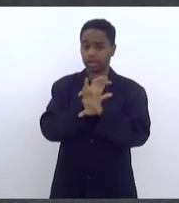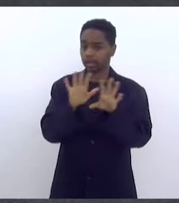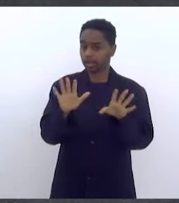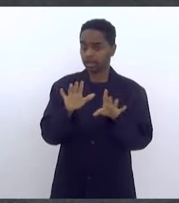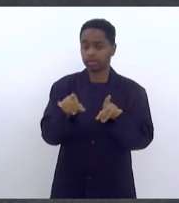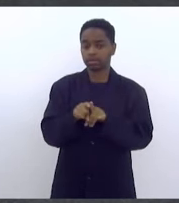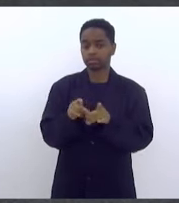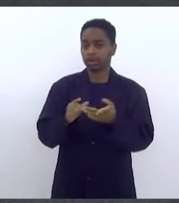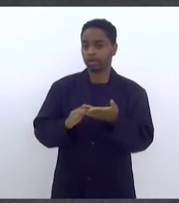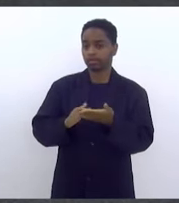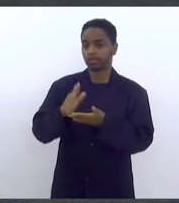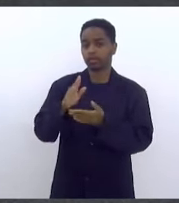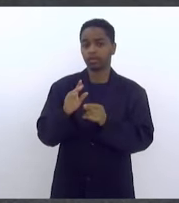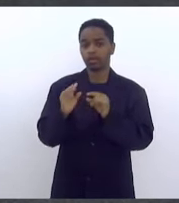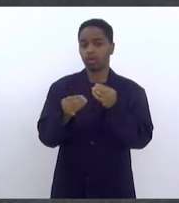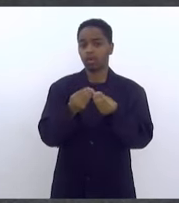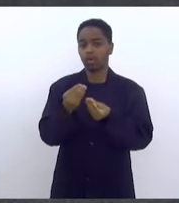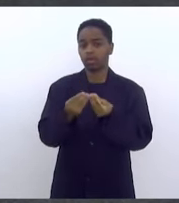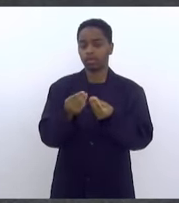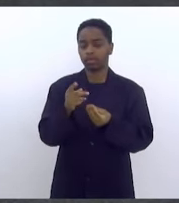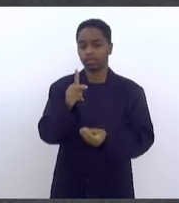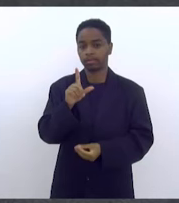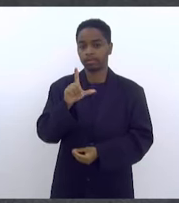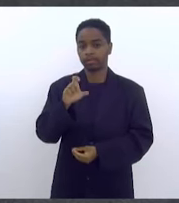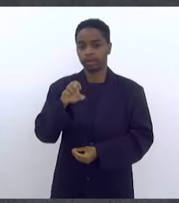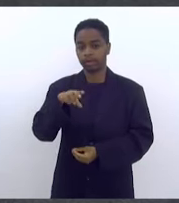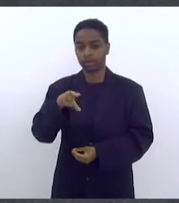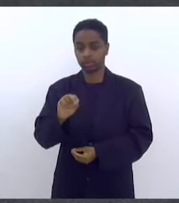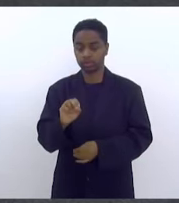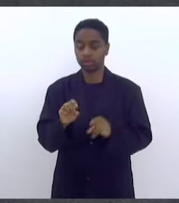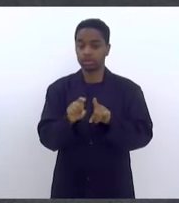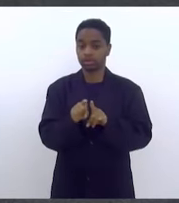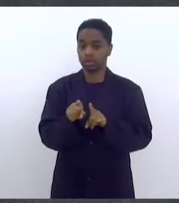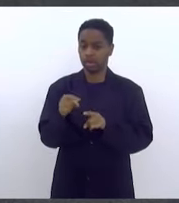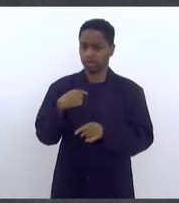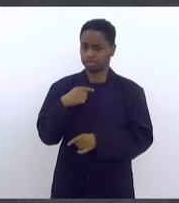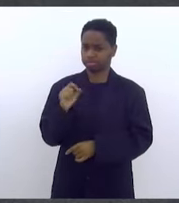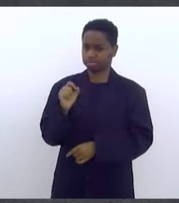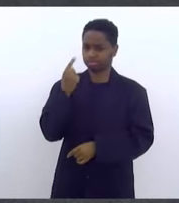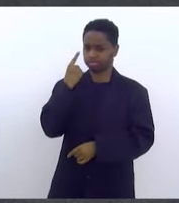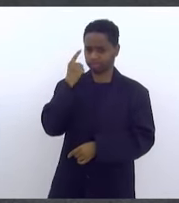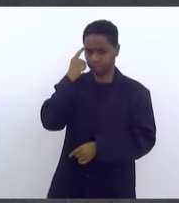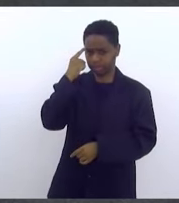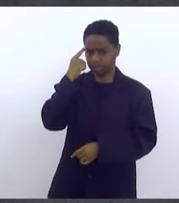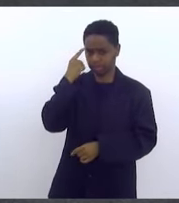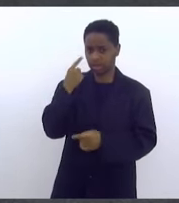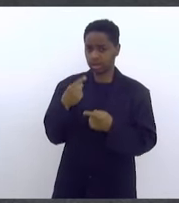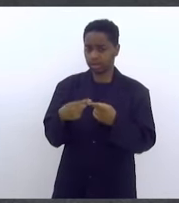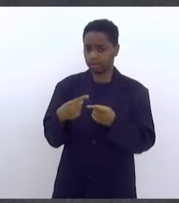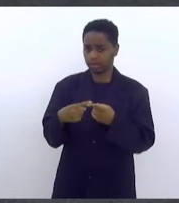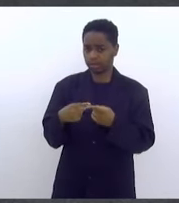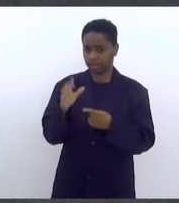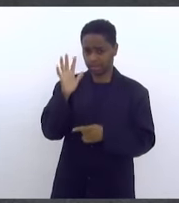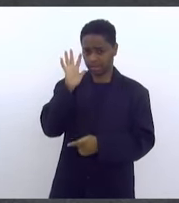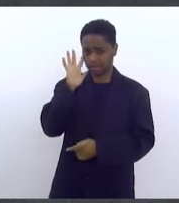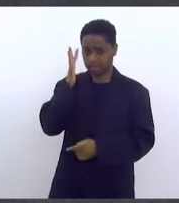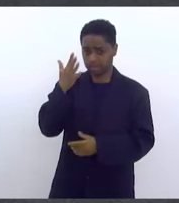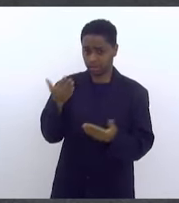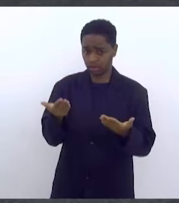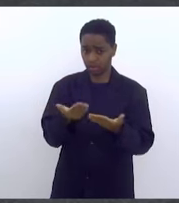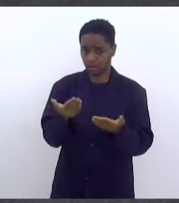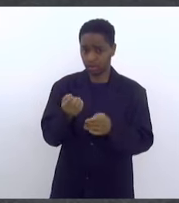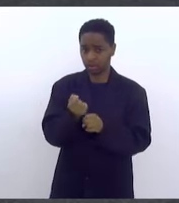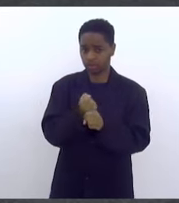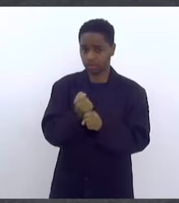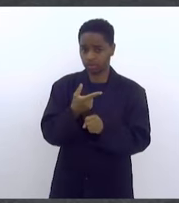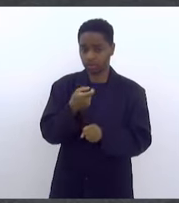Pleno, dizendo o seguinte, e eu estranhei, porque foi uma decisão deste ano